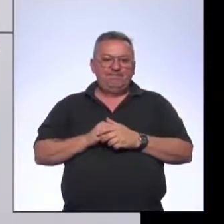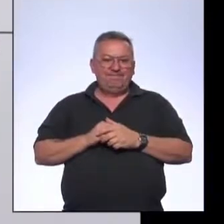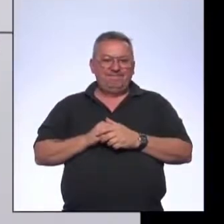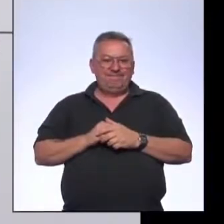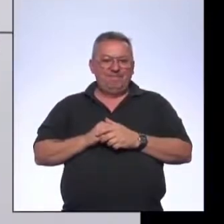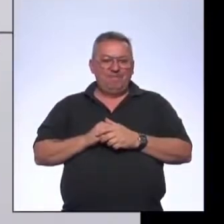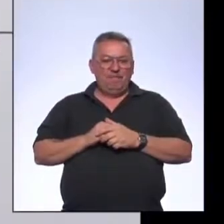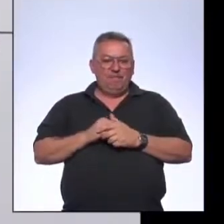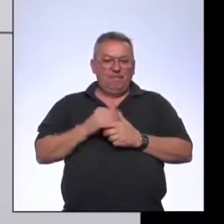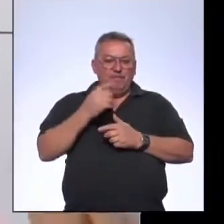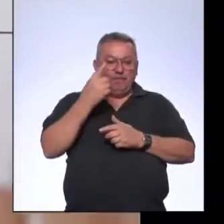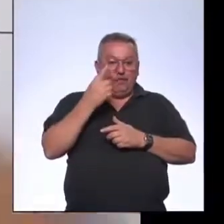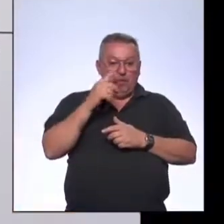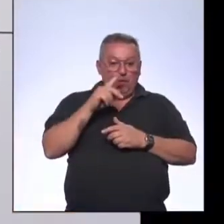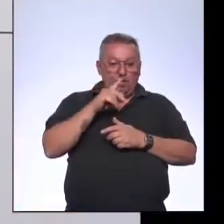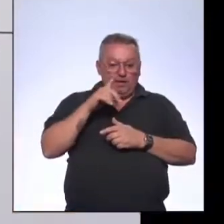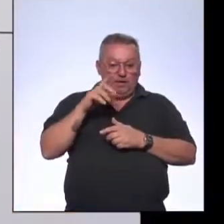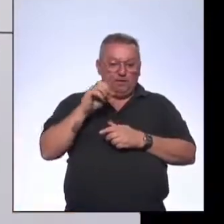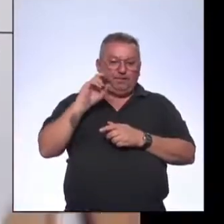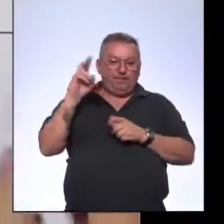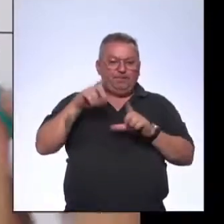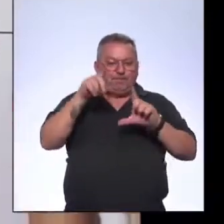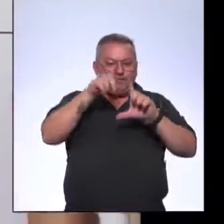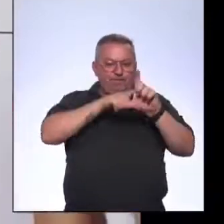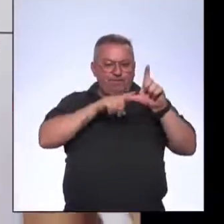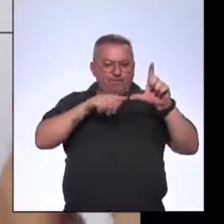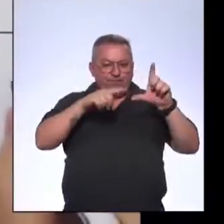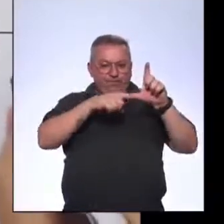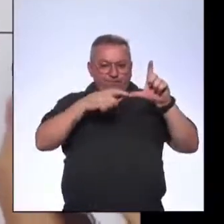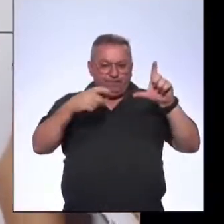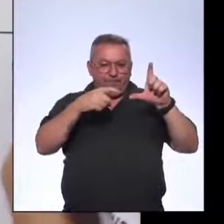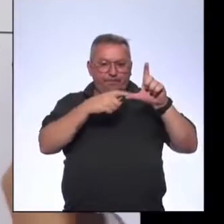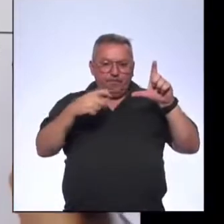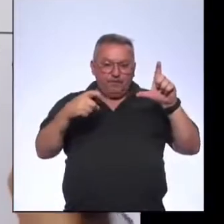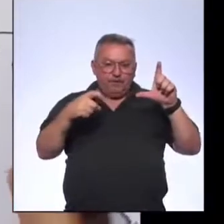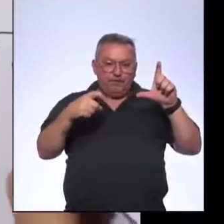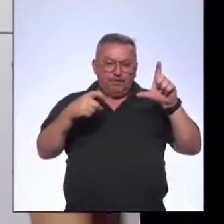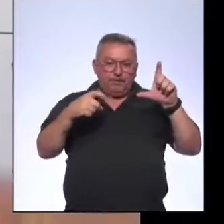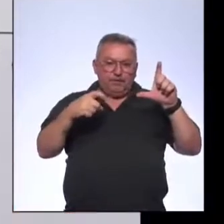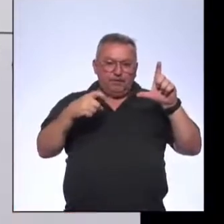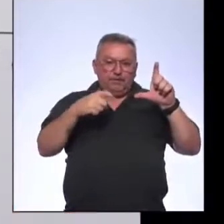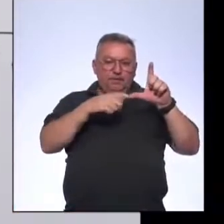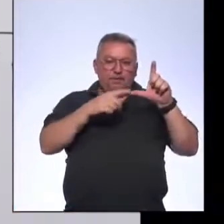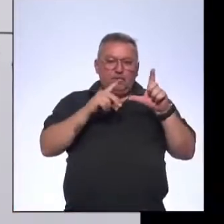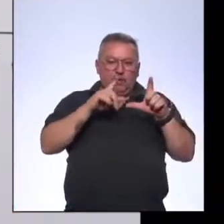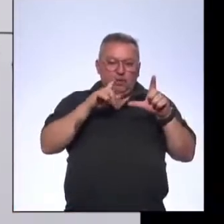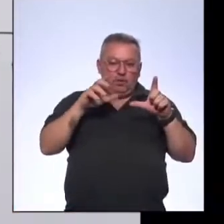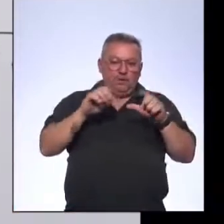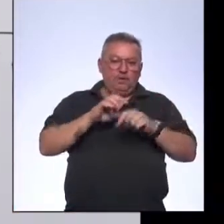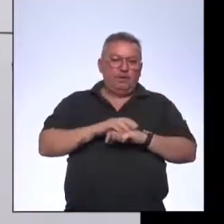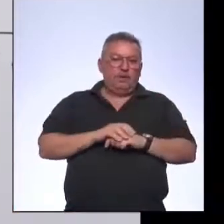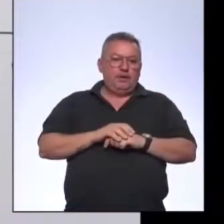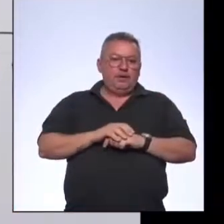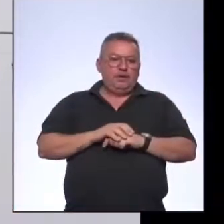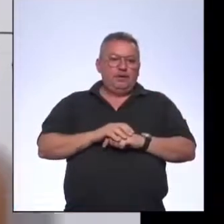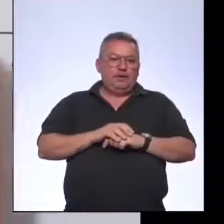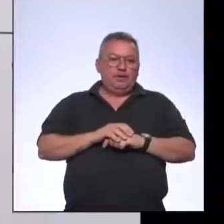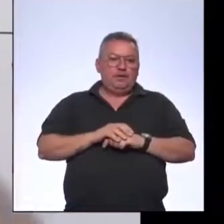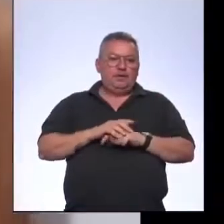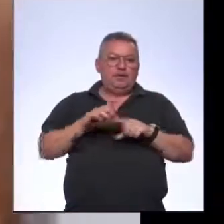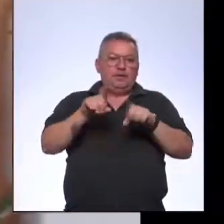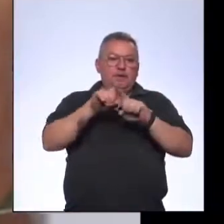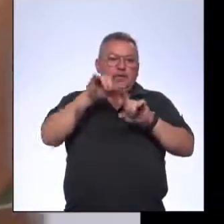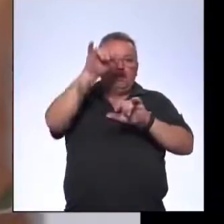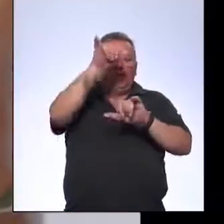vamos comer um quilo né então vou associar o que vou social e sushis como quilo certo e